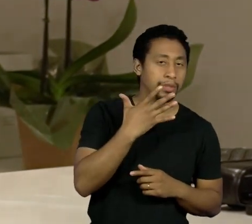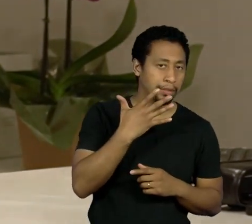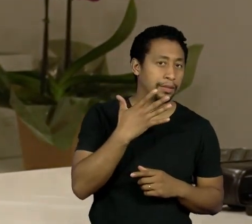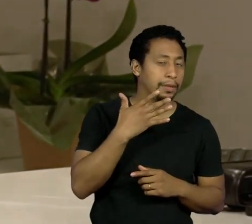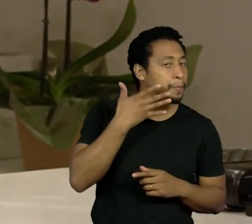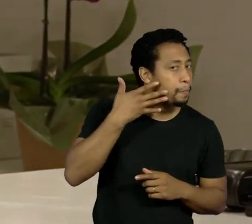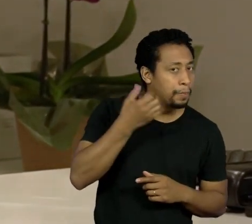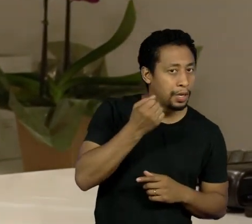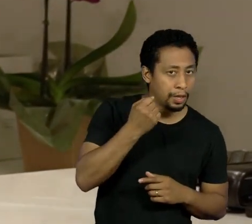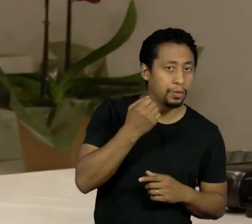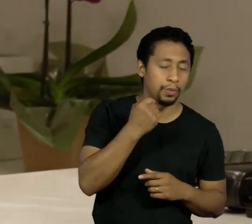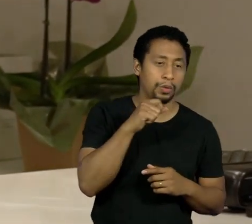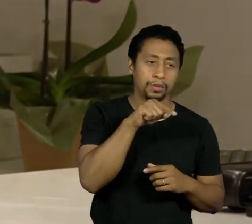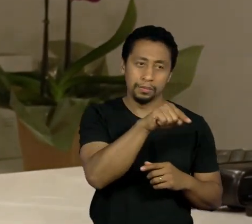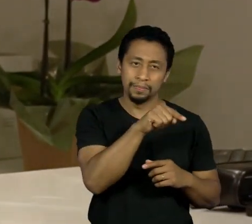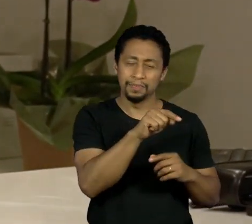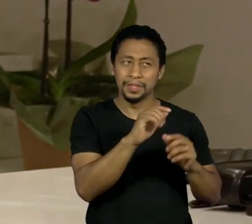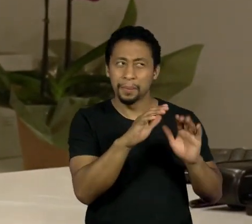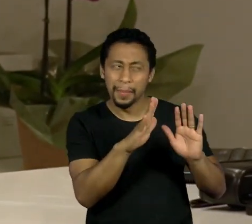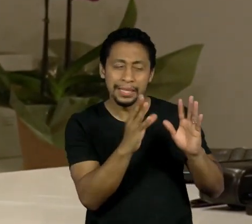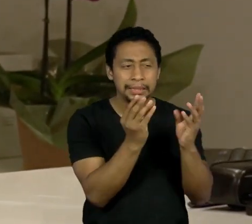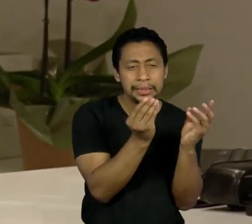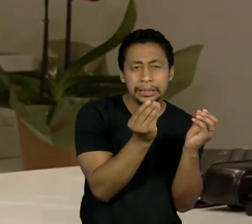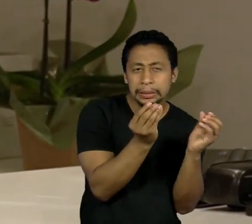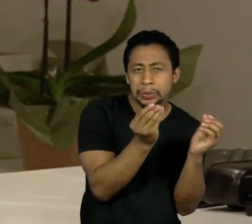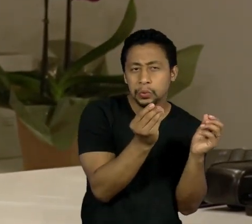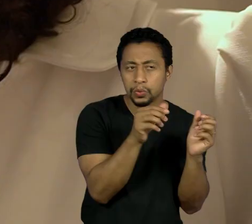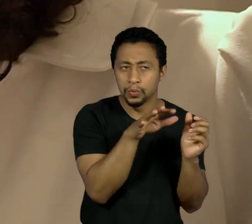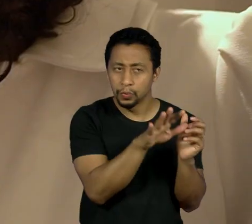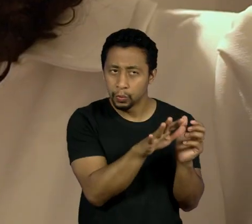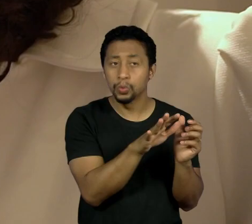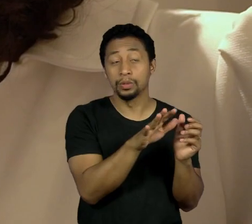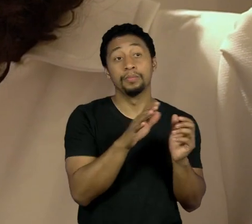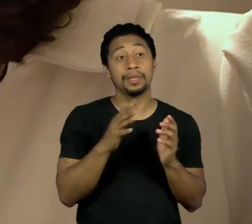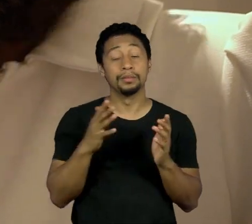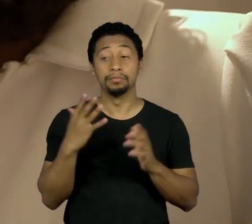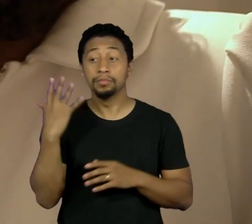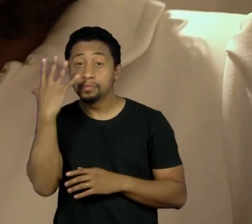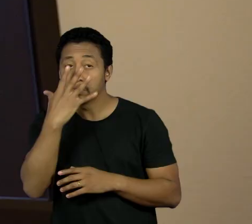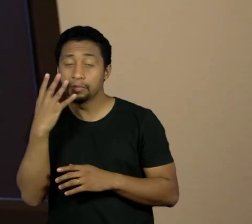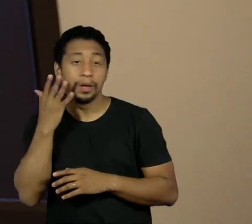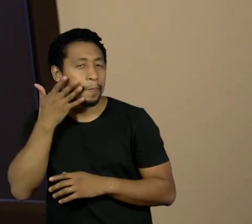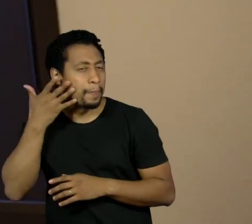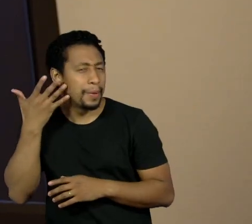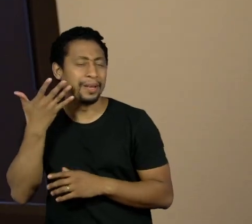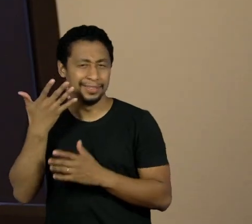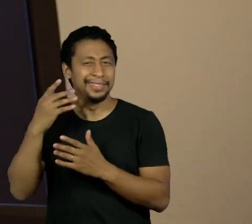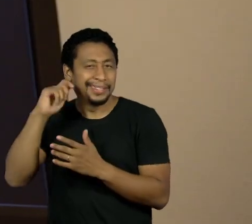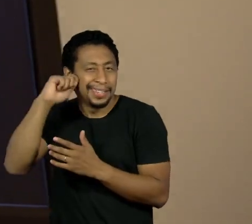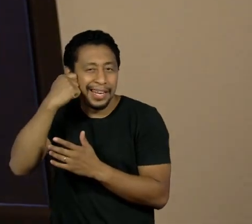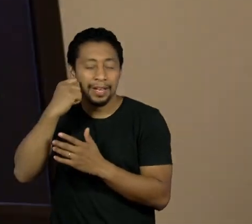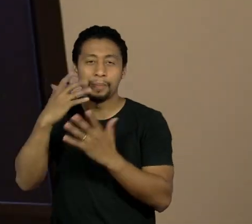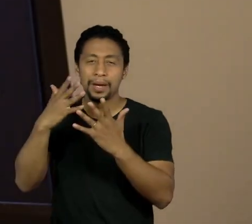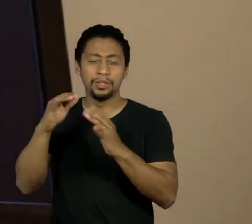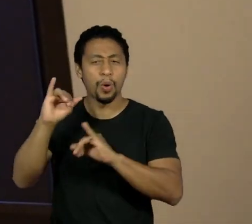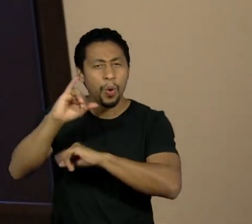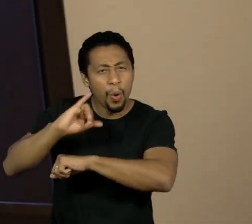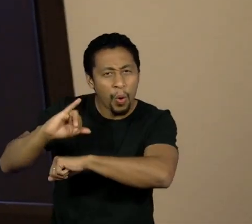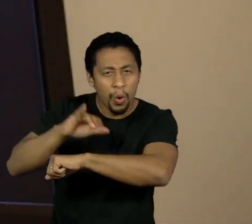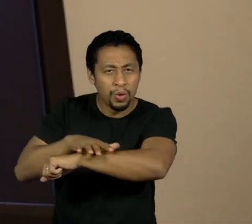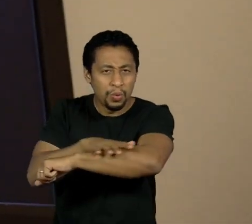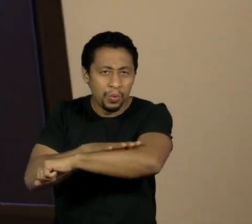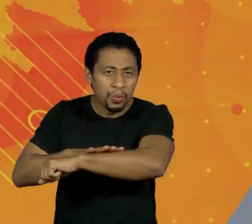uma tendência a ser um pouquinho mais sensível, enquanto a pele negra tende a ser mais oleosa, uma